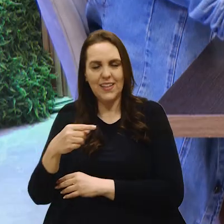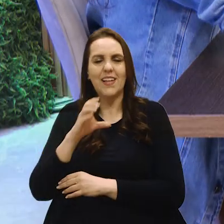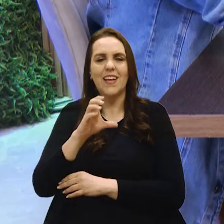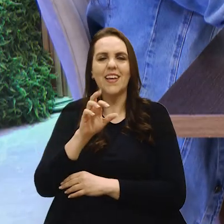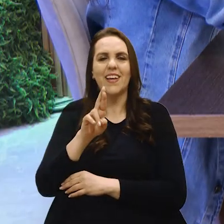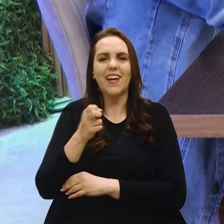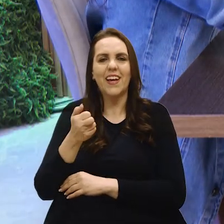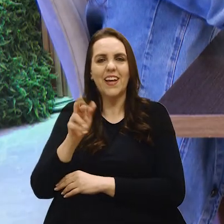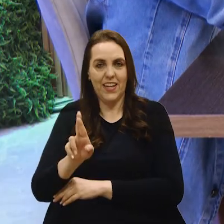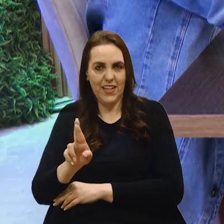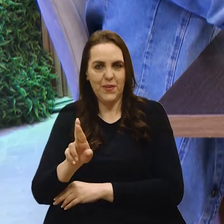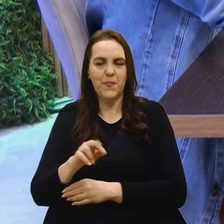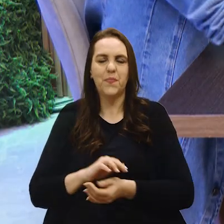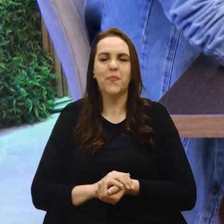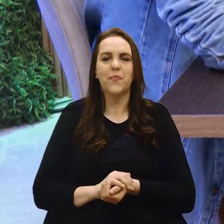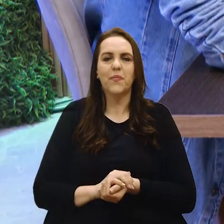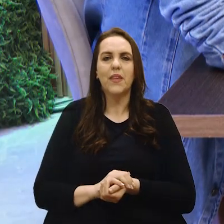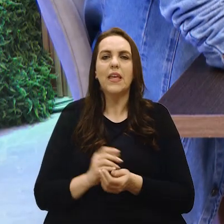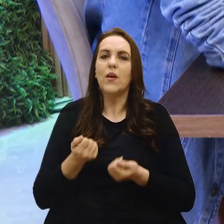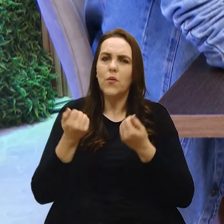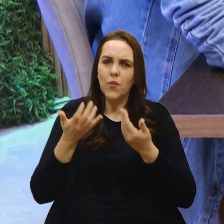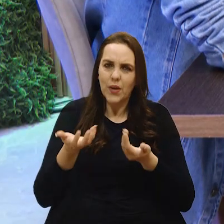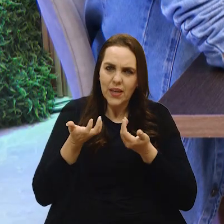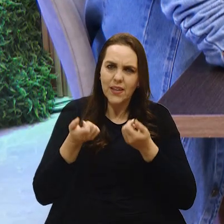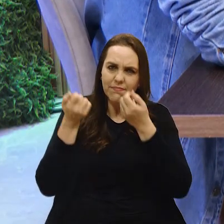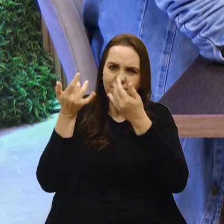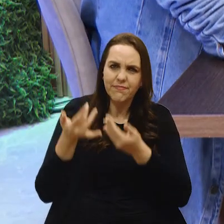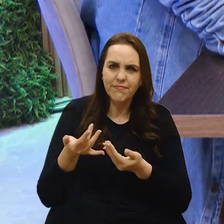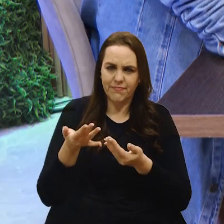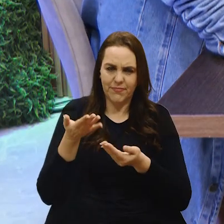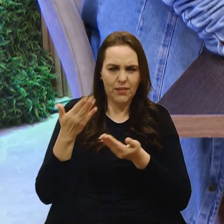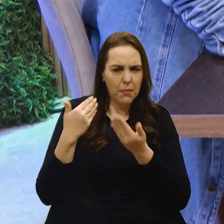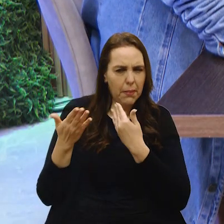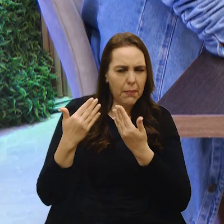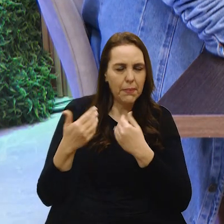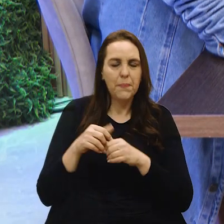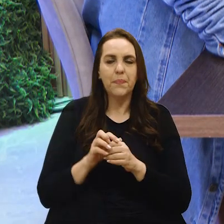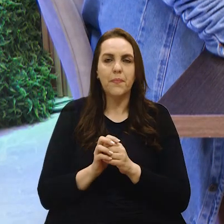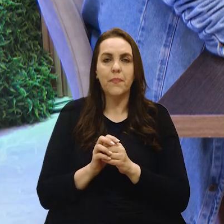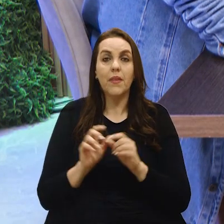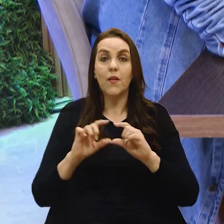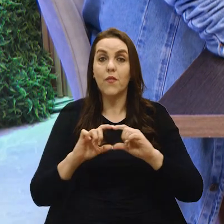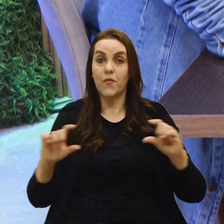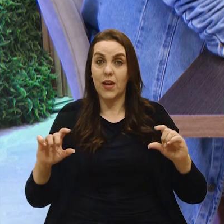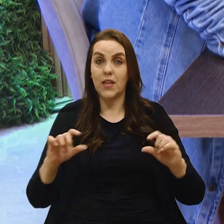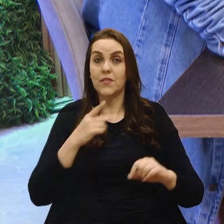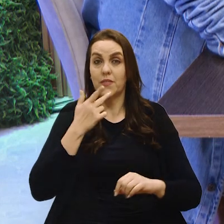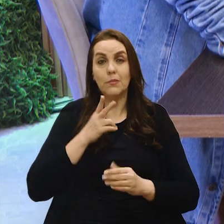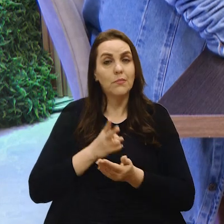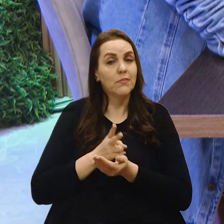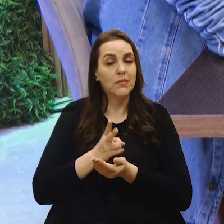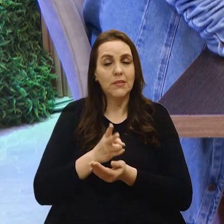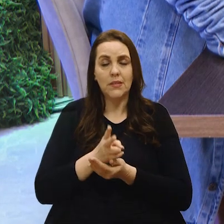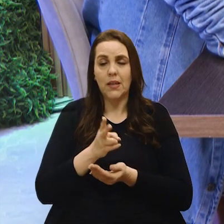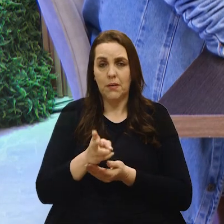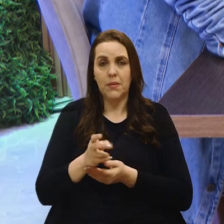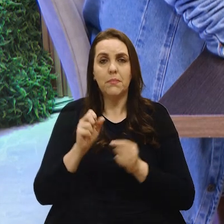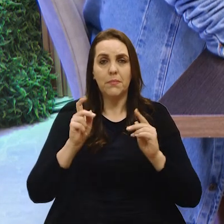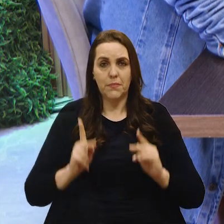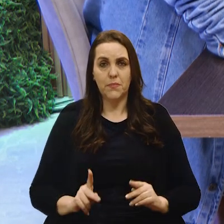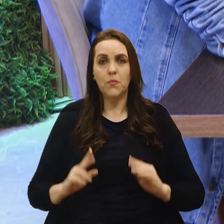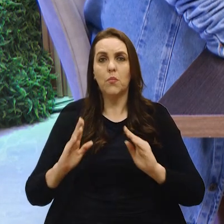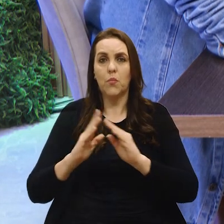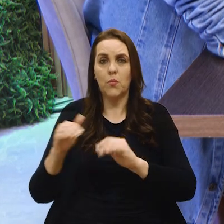_crer. Eu queria comentar contigo, Enaldo, porque tem uma frase que se repete muito quando se fala das pessoas que vivem na